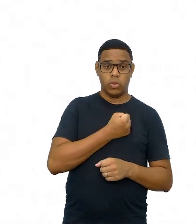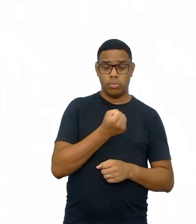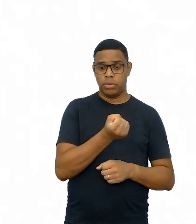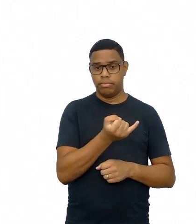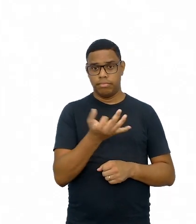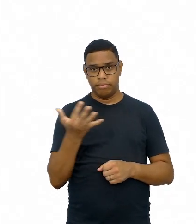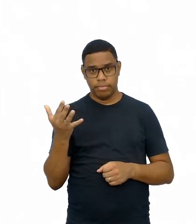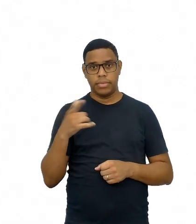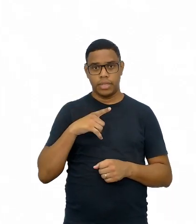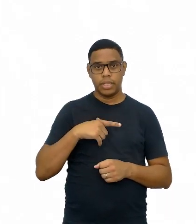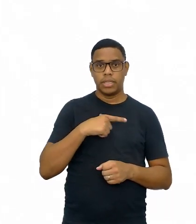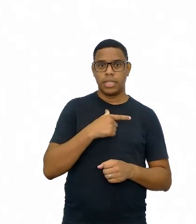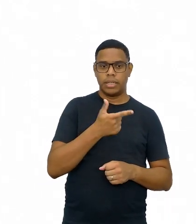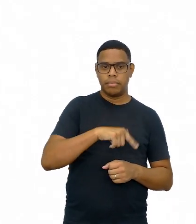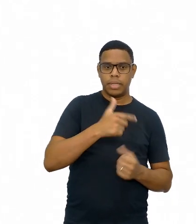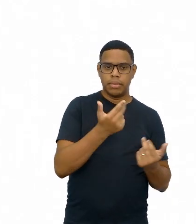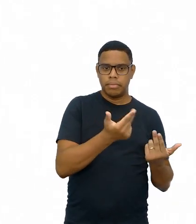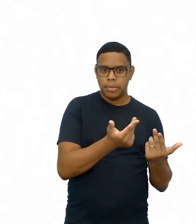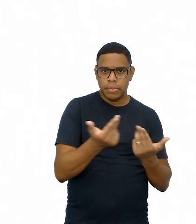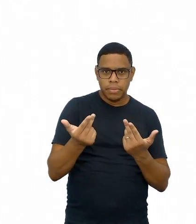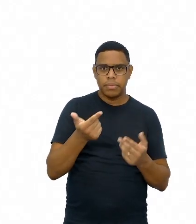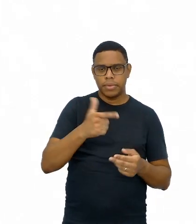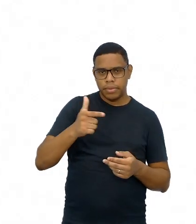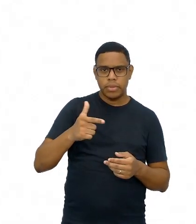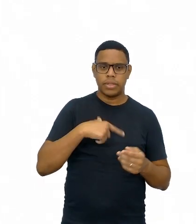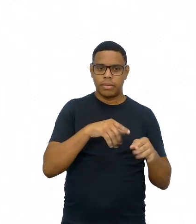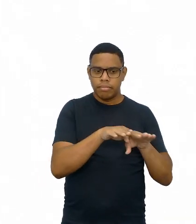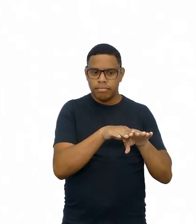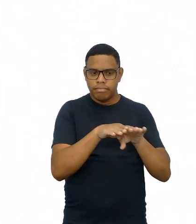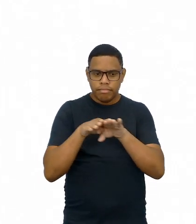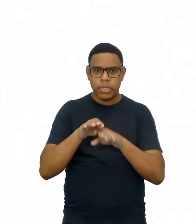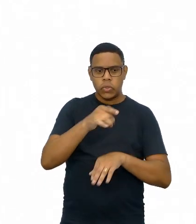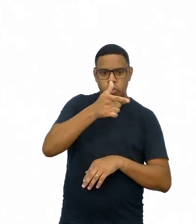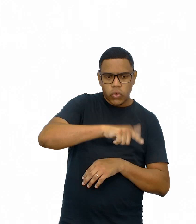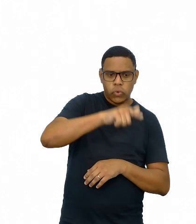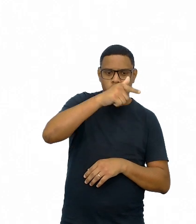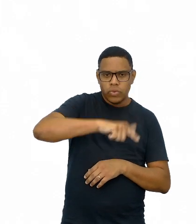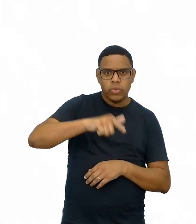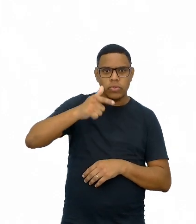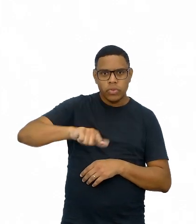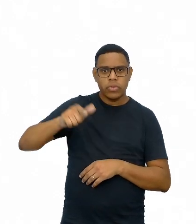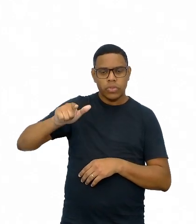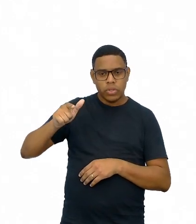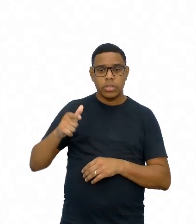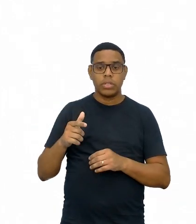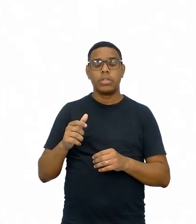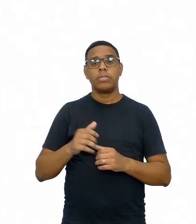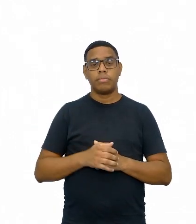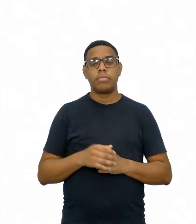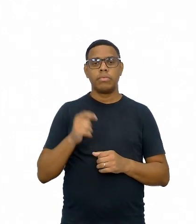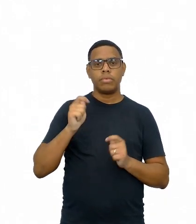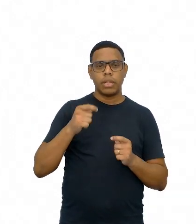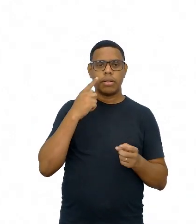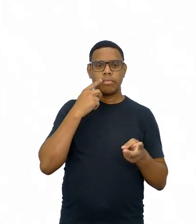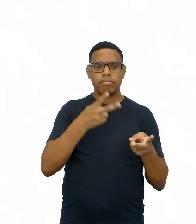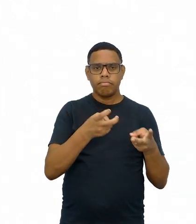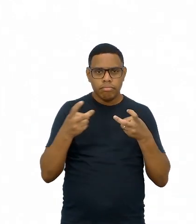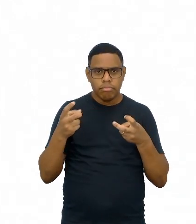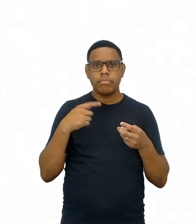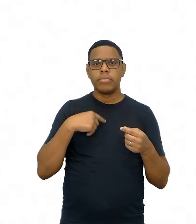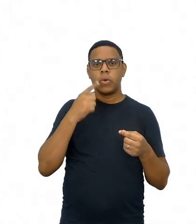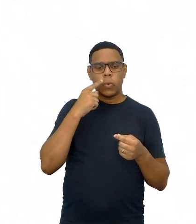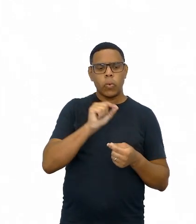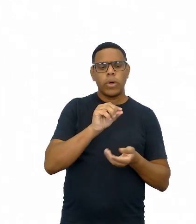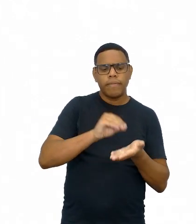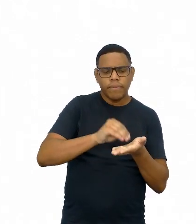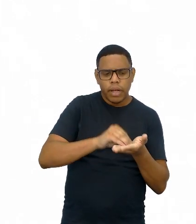que possui uma certa ordem, né, um padrão de repetição bem definido e nos permite encontrar os termos